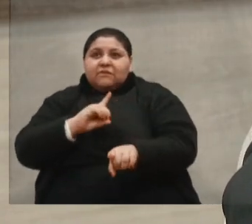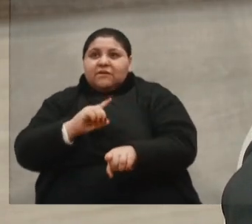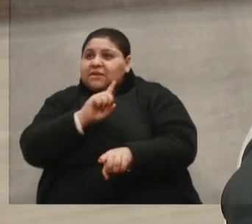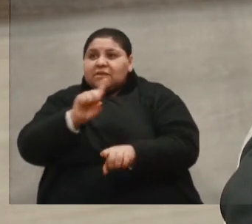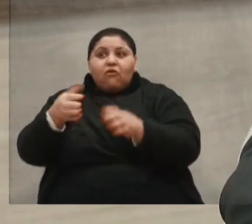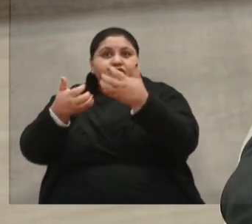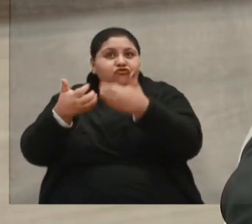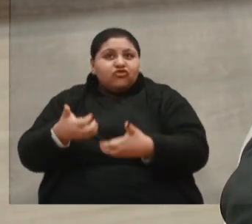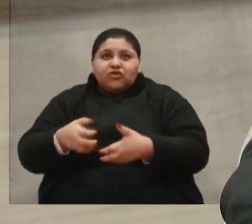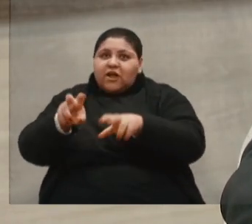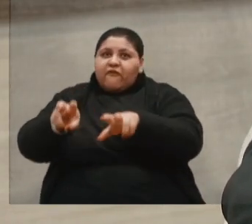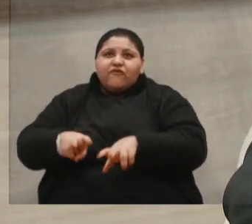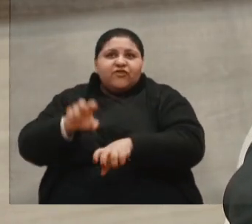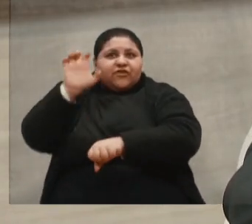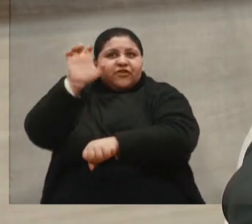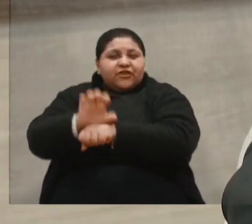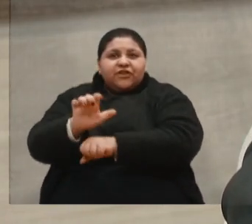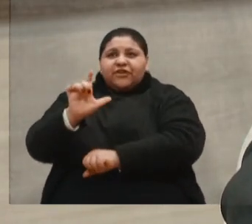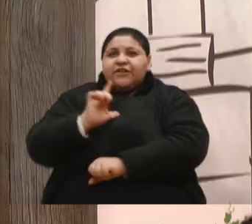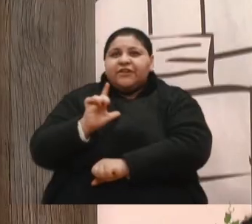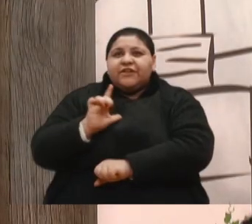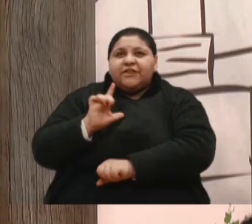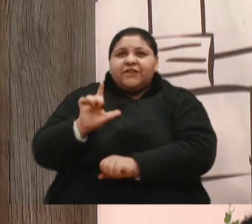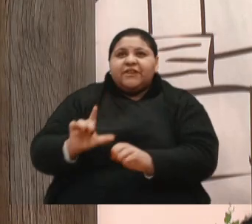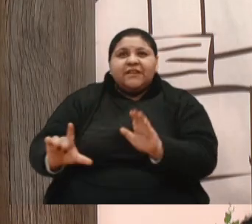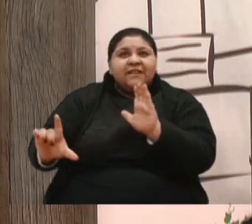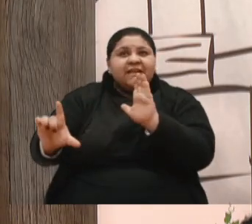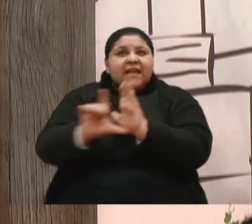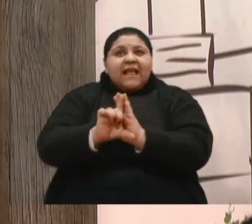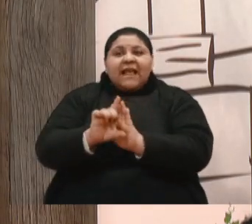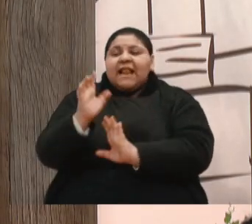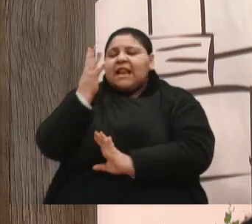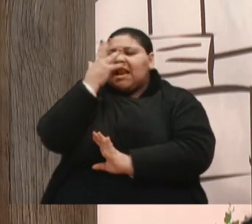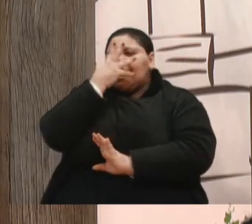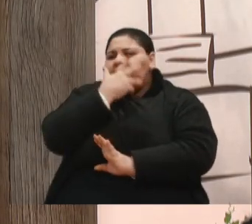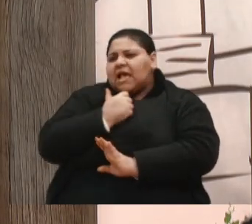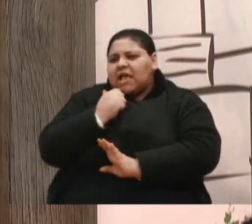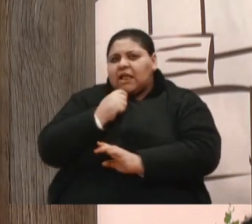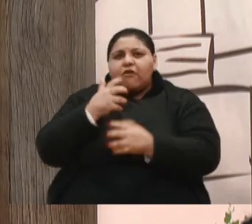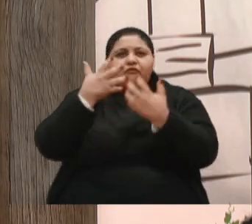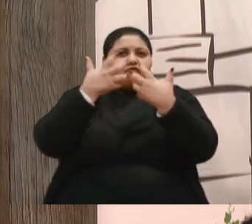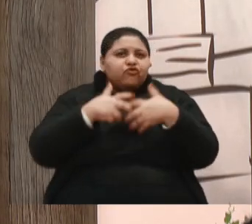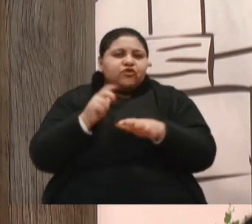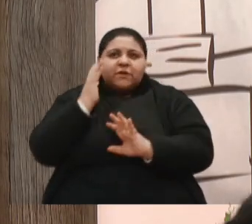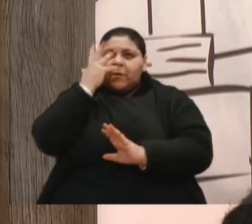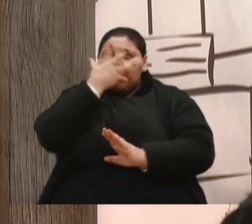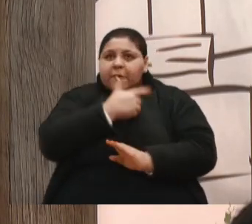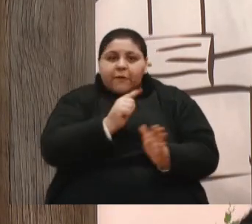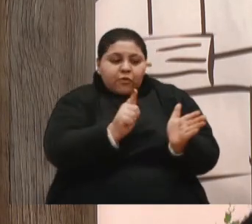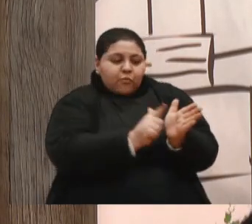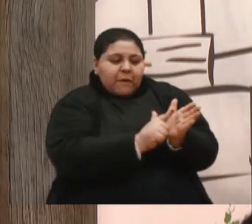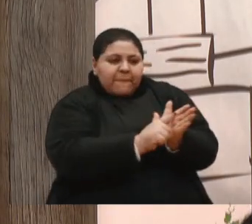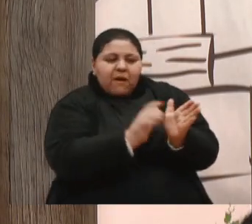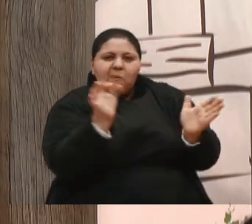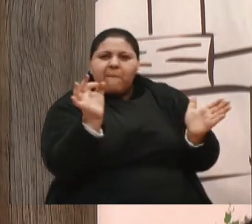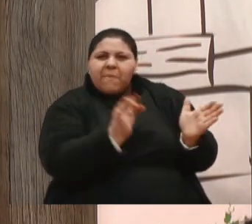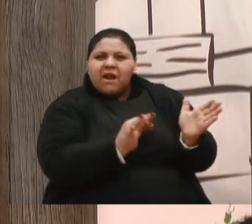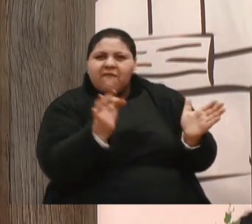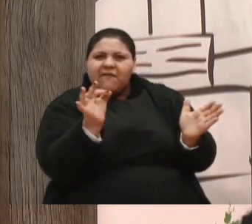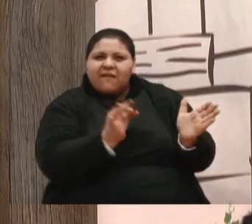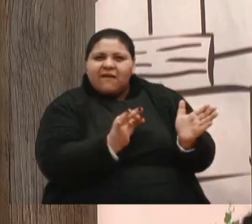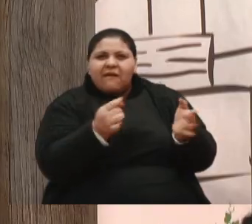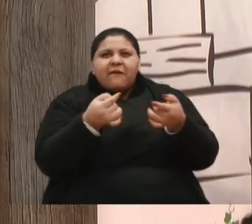sequer funcionavam no interior do estado, né? Exato, e a gente tem casos, tipo, a lei ela é muito linda, ela funciona muito bem no papel,